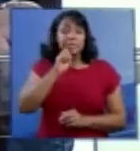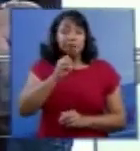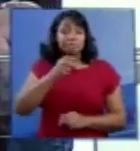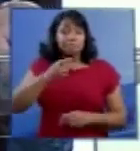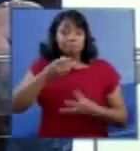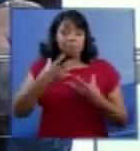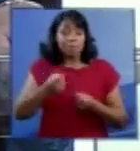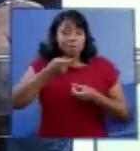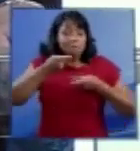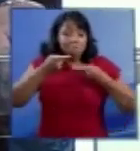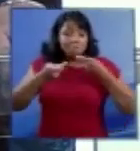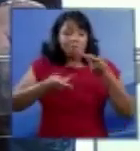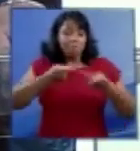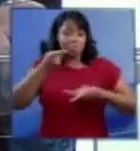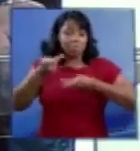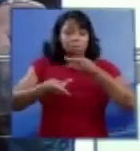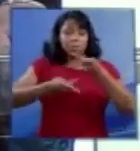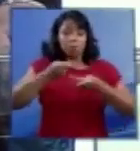de